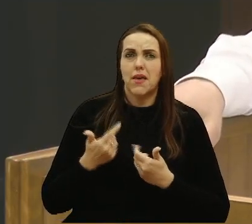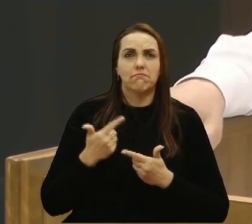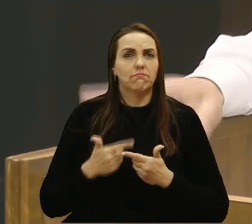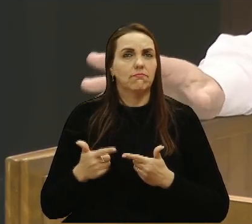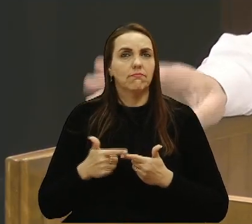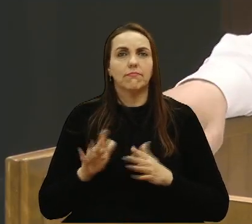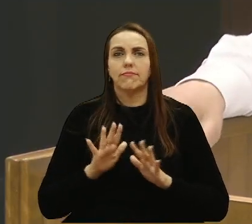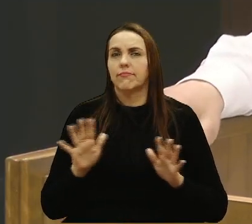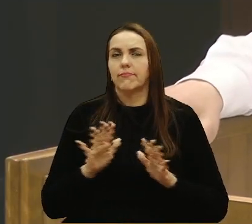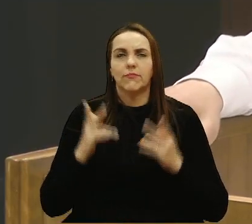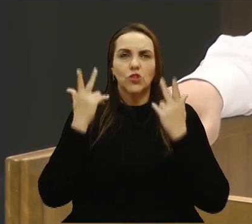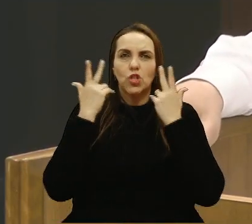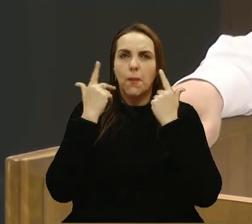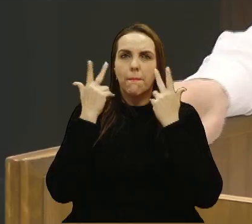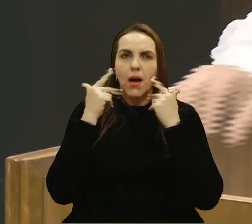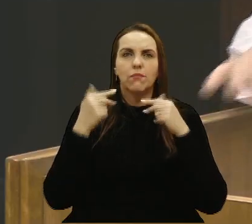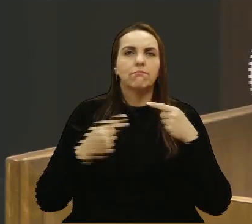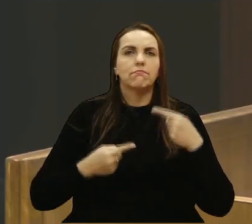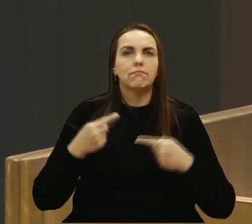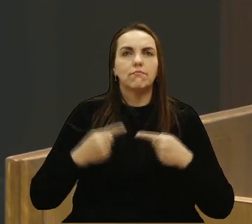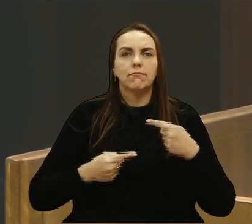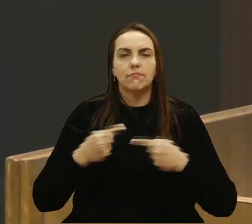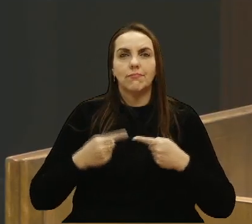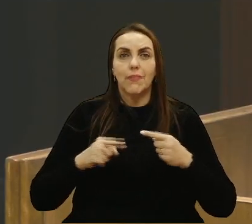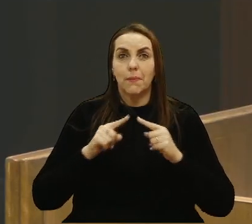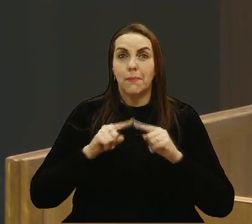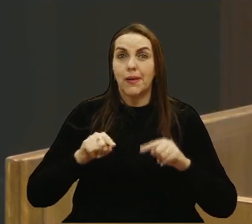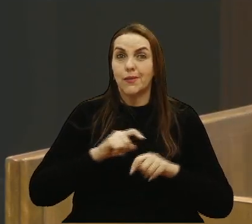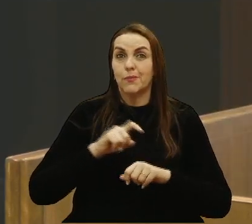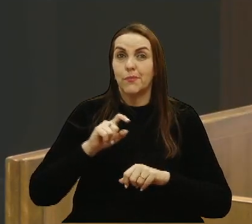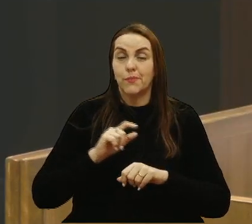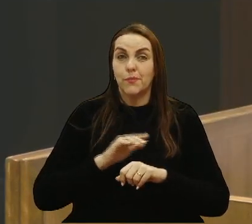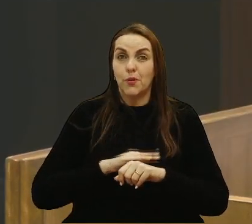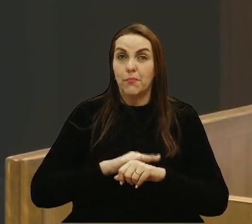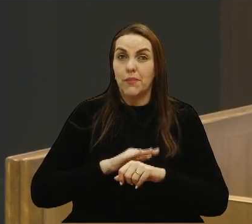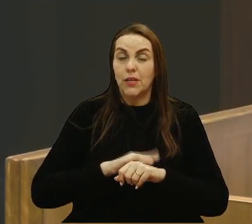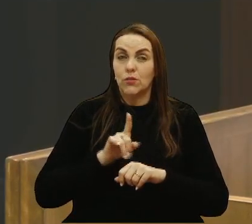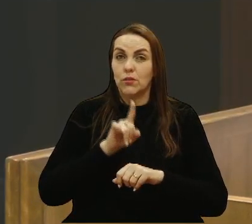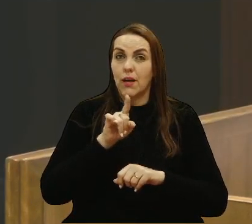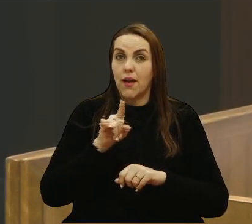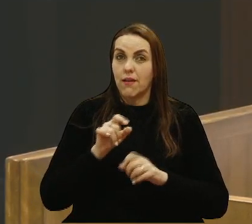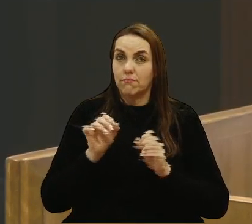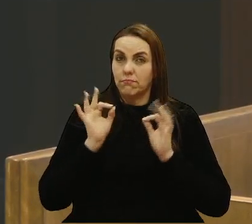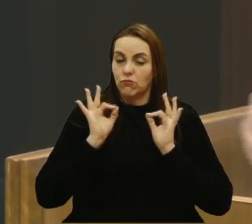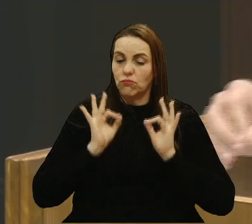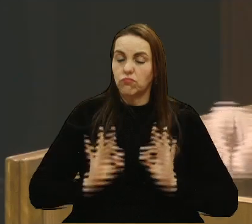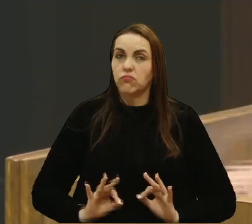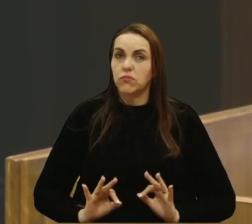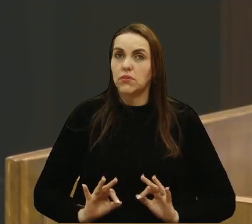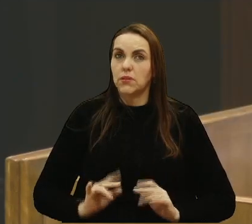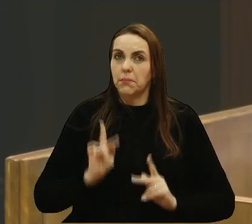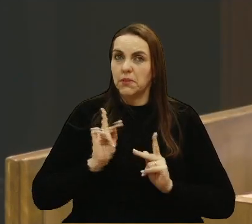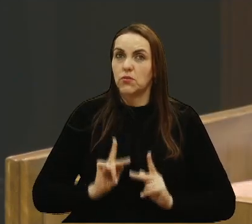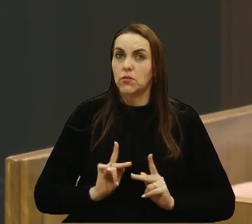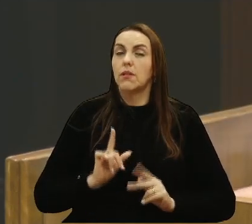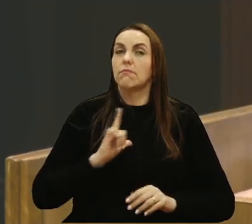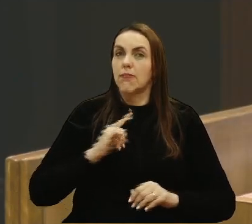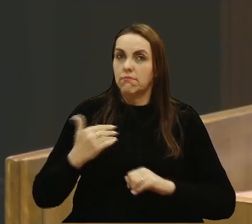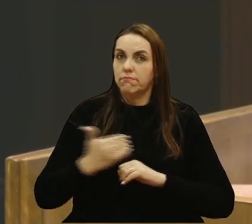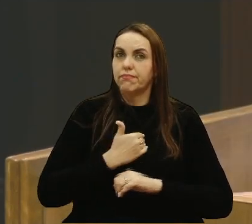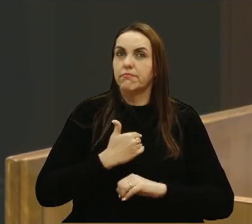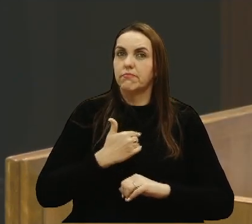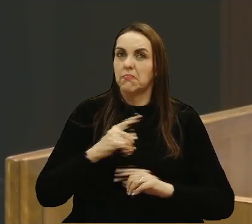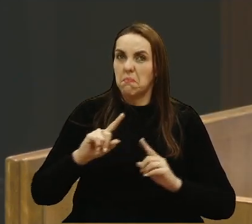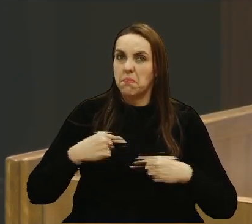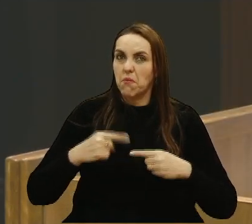é do jogo discutir. Mas quando entra na honra da pessoa, inclusive eu tenho pessoas aqui que eu